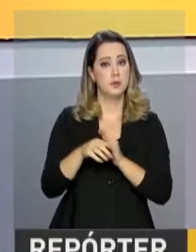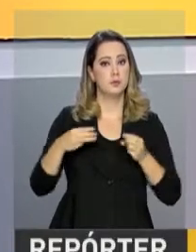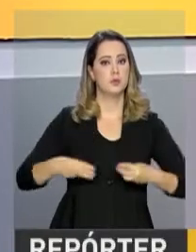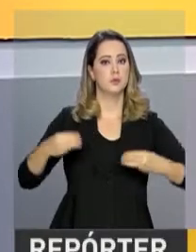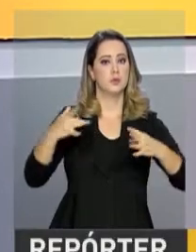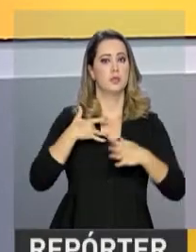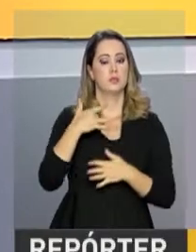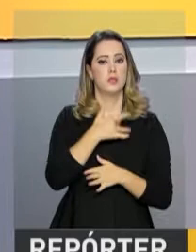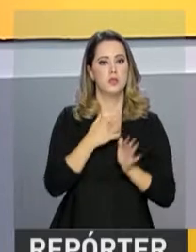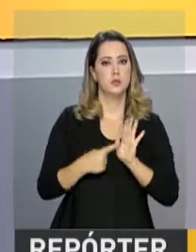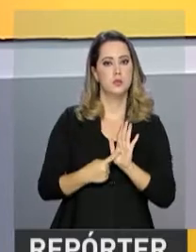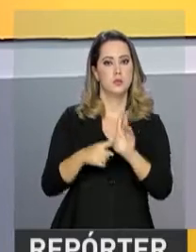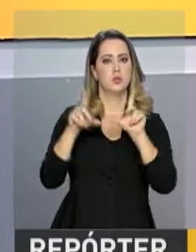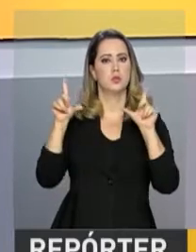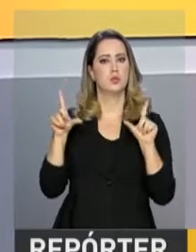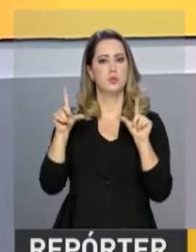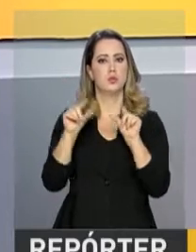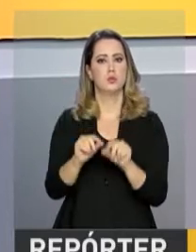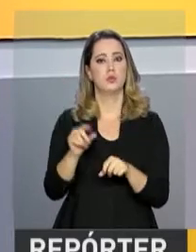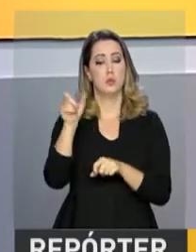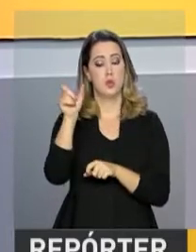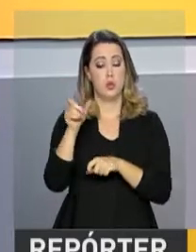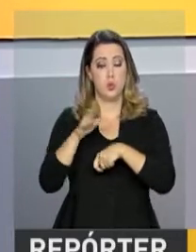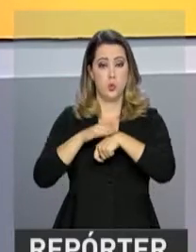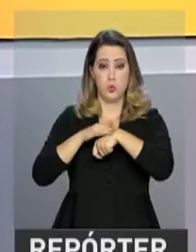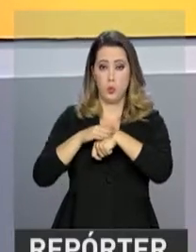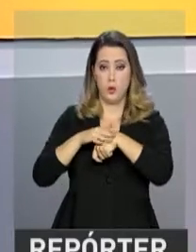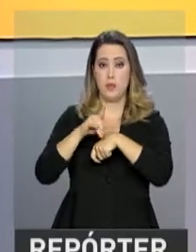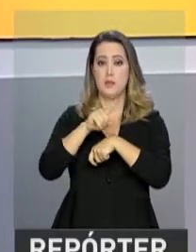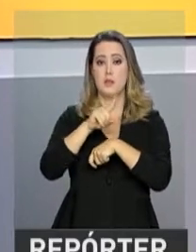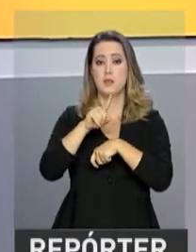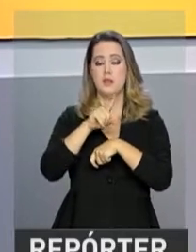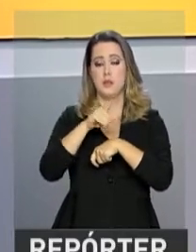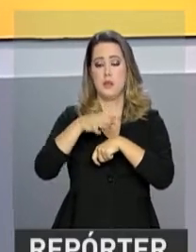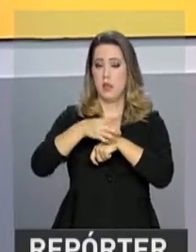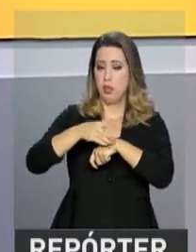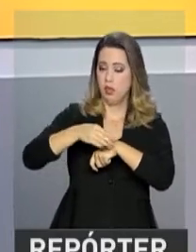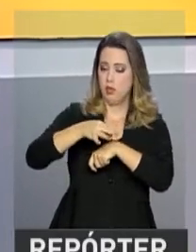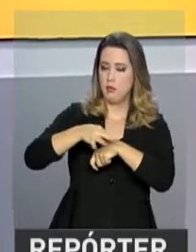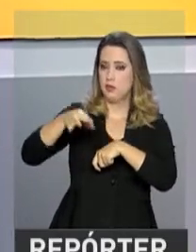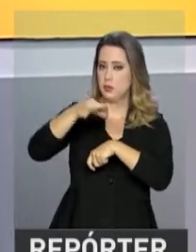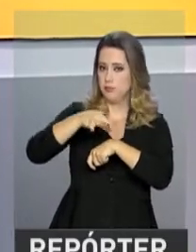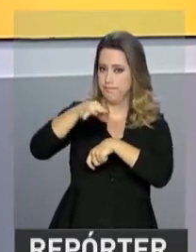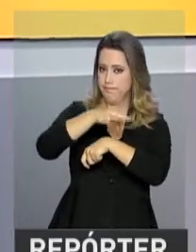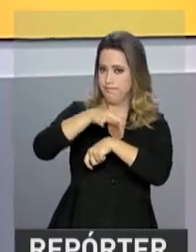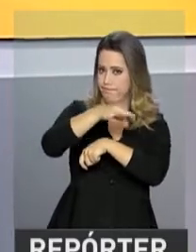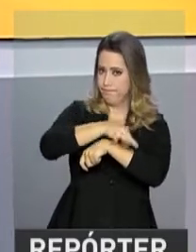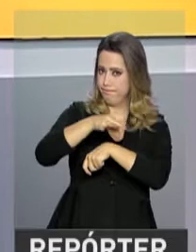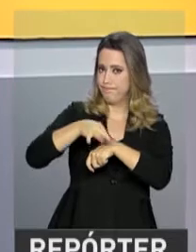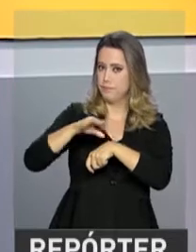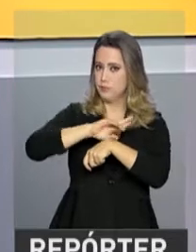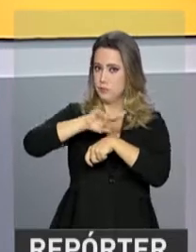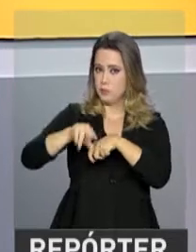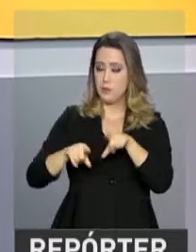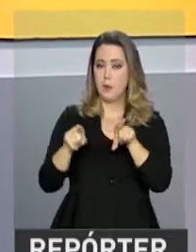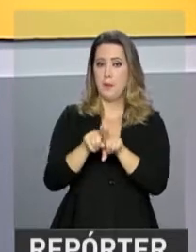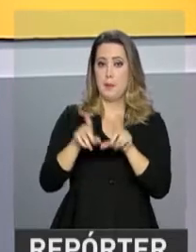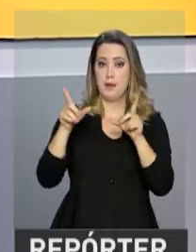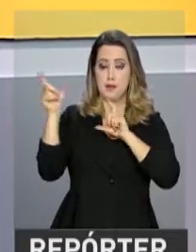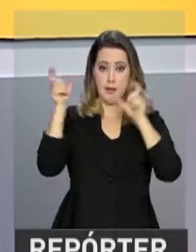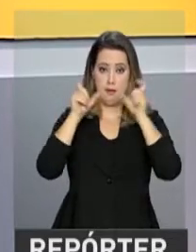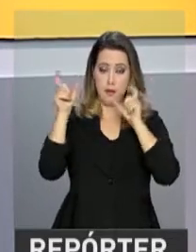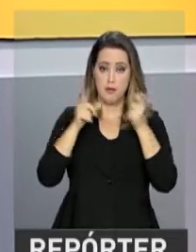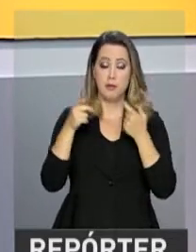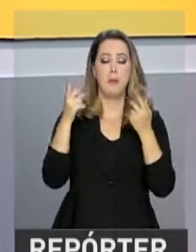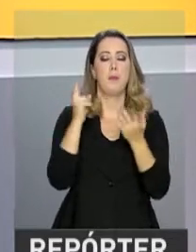saúde mostra queda no número de casos de dengue zica e chikungunya neste ano mas o governo faz o alerta mesmo com a redução